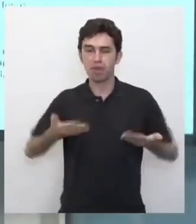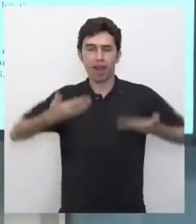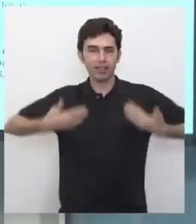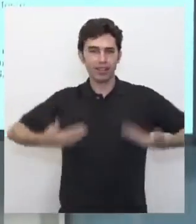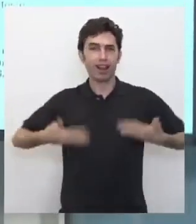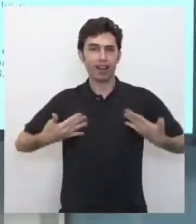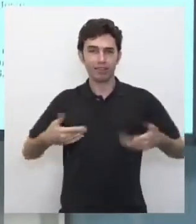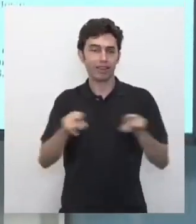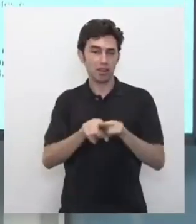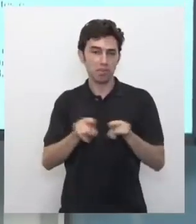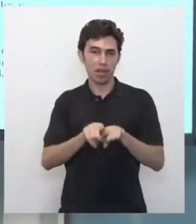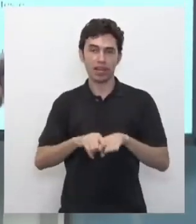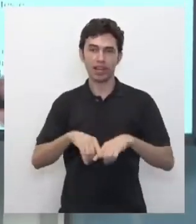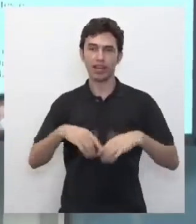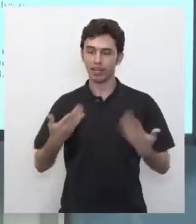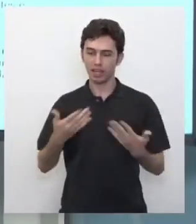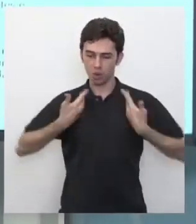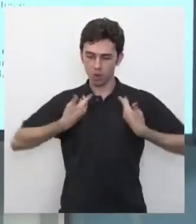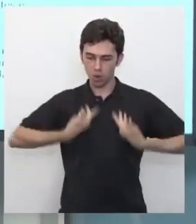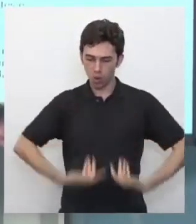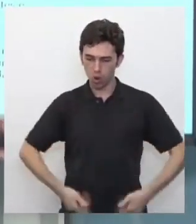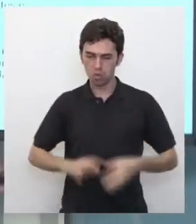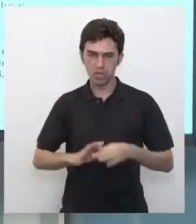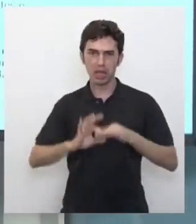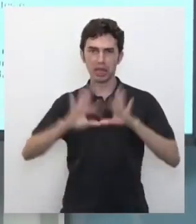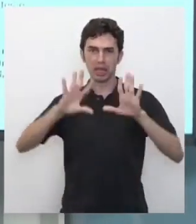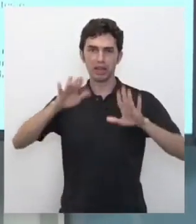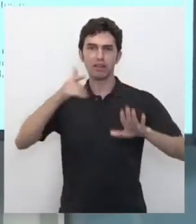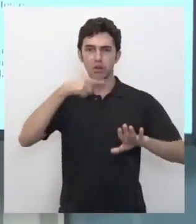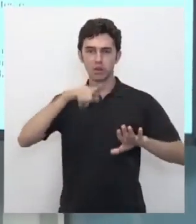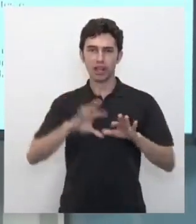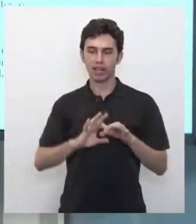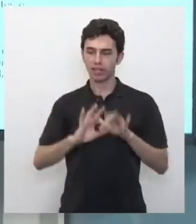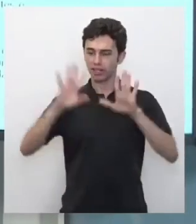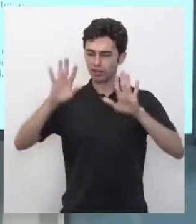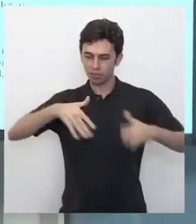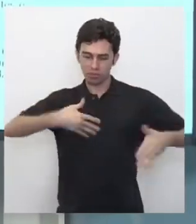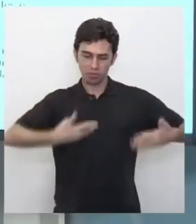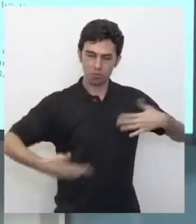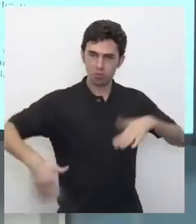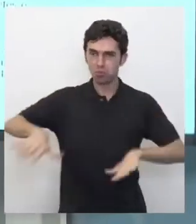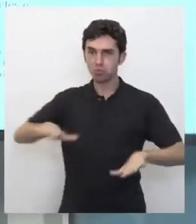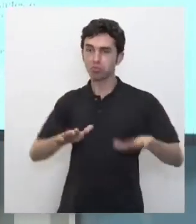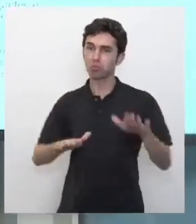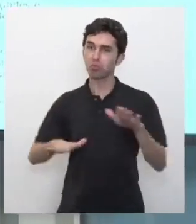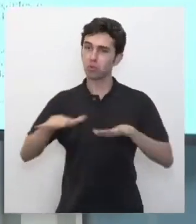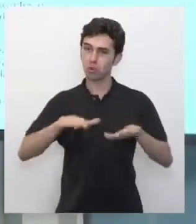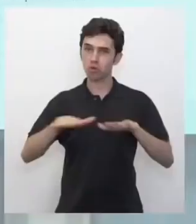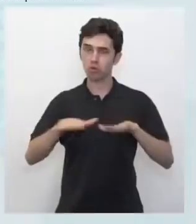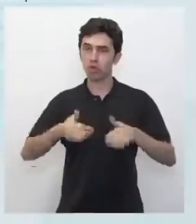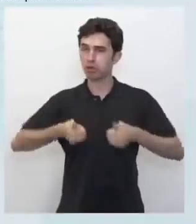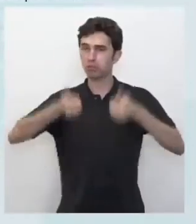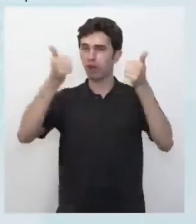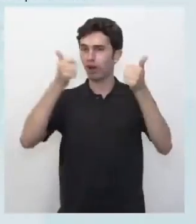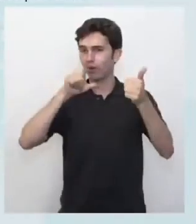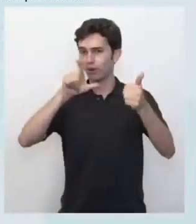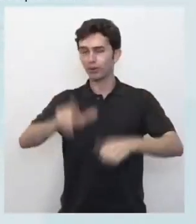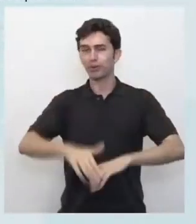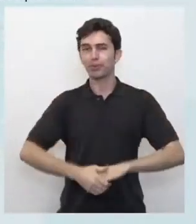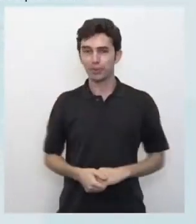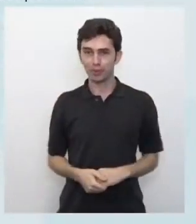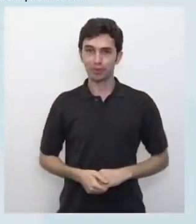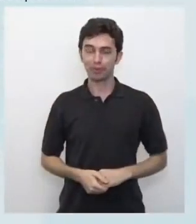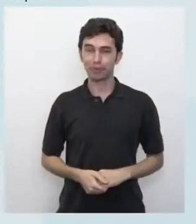leve, que deixasse o corpo em total liberdade, justamente para que os movimentos do corpo pudessem fluir, certo? E,